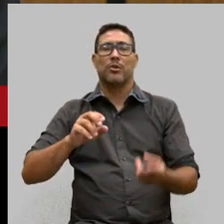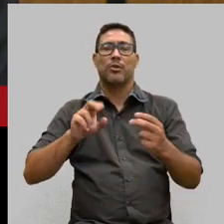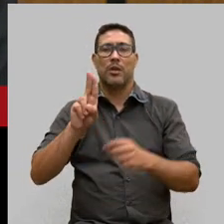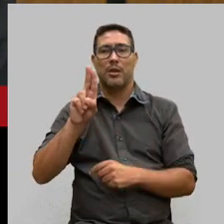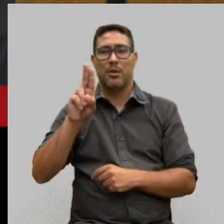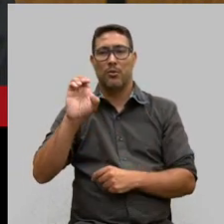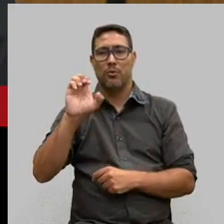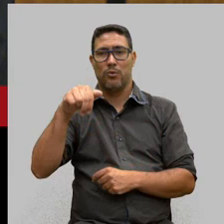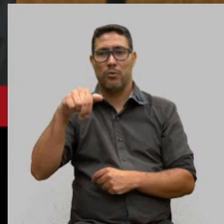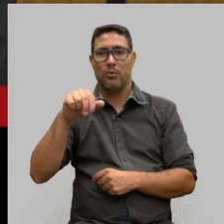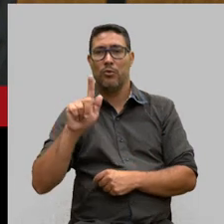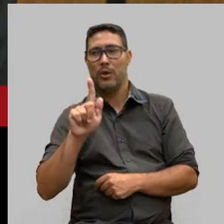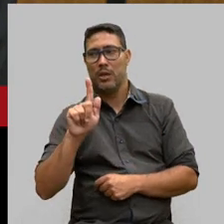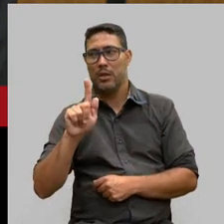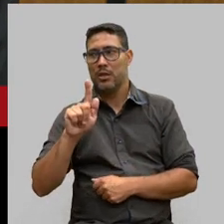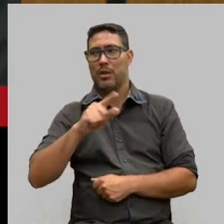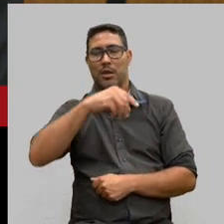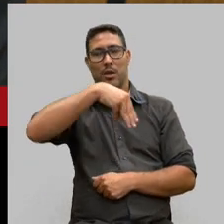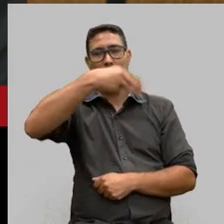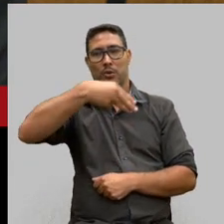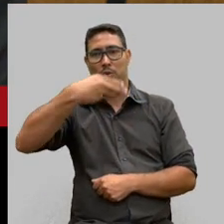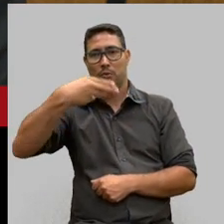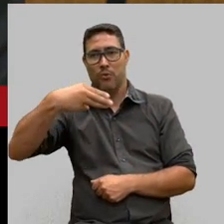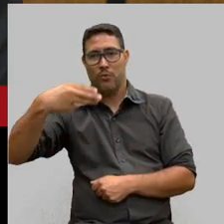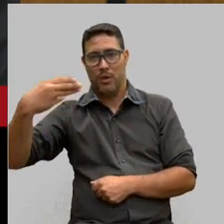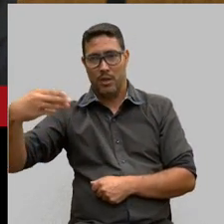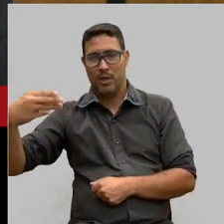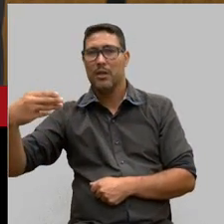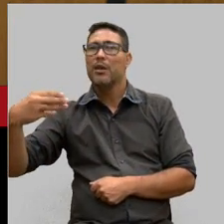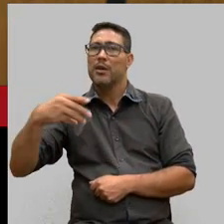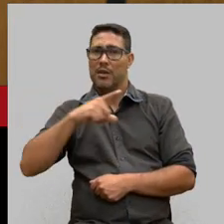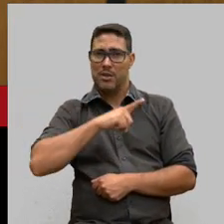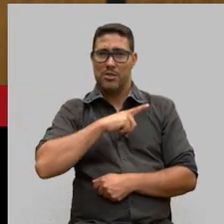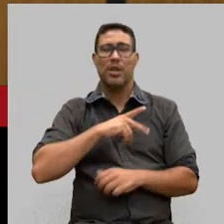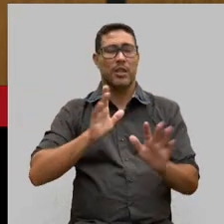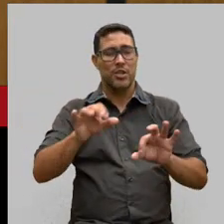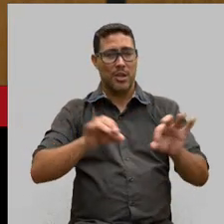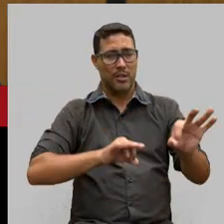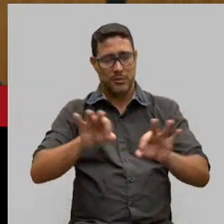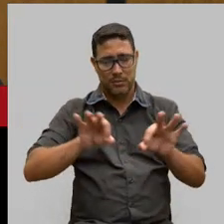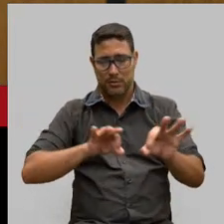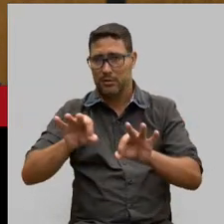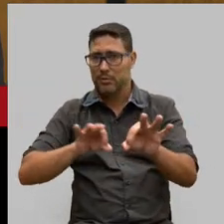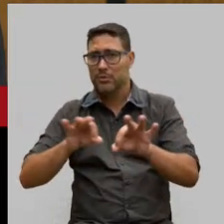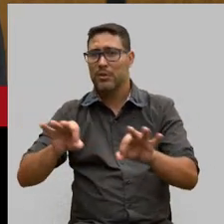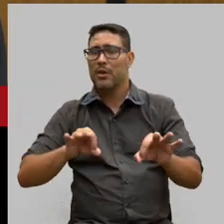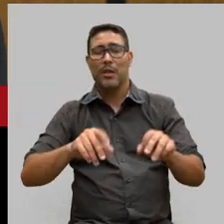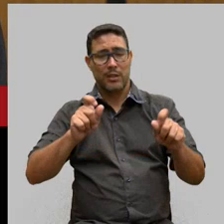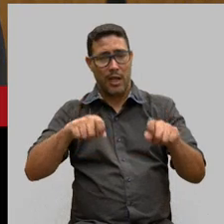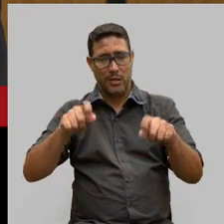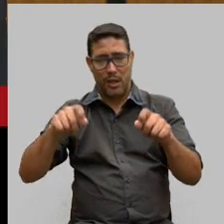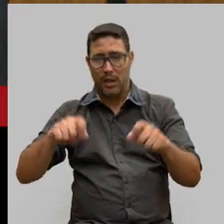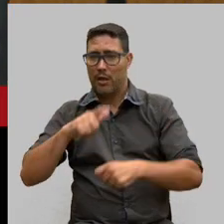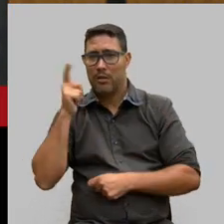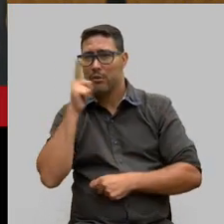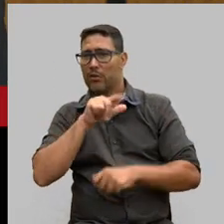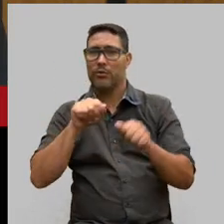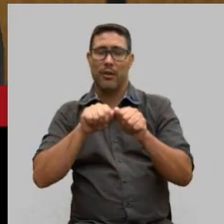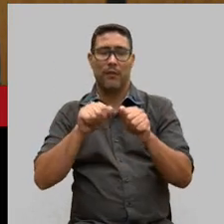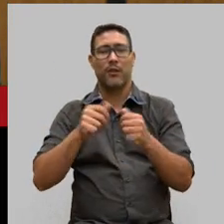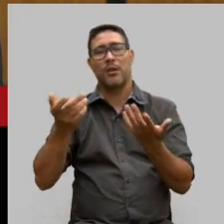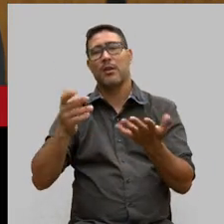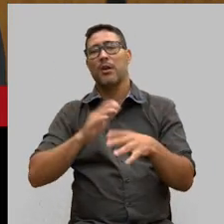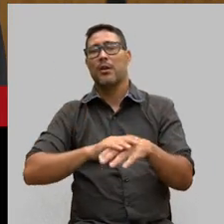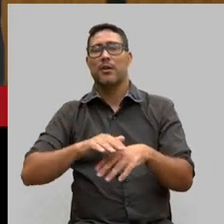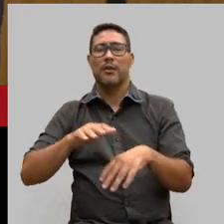assim nós temos vários Campos da ueng e com espaço estrutura que podem acomodar curso de terapia ocupacional Então